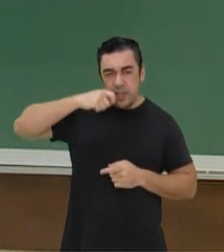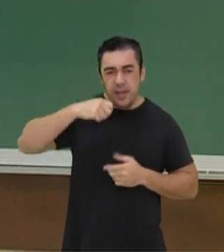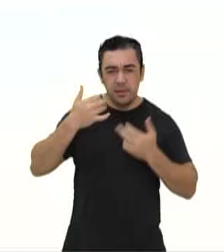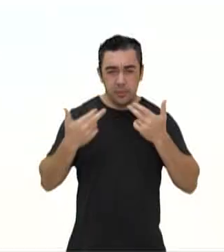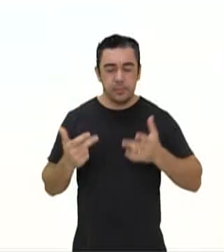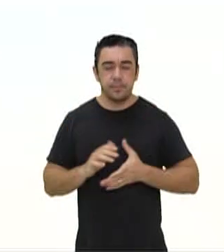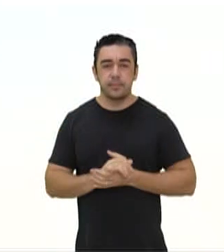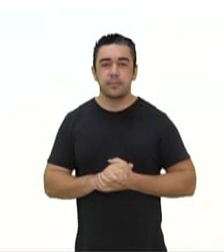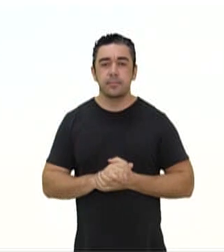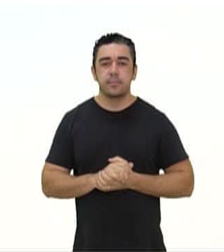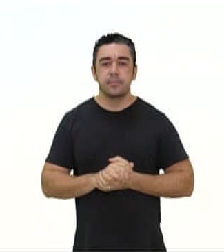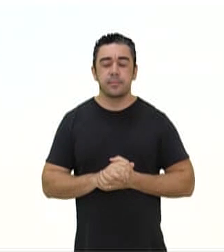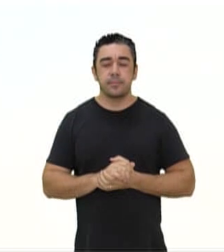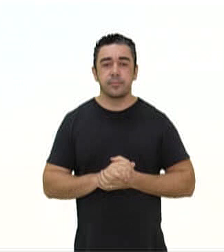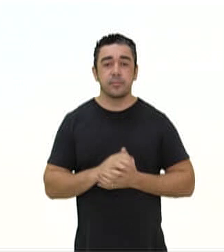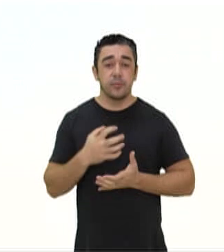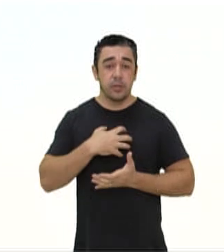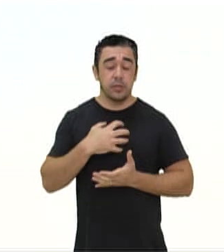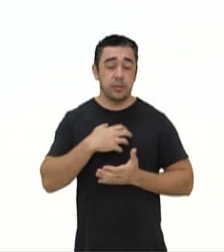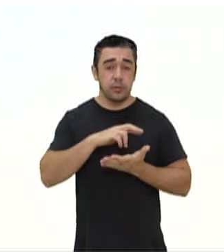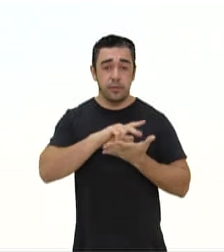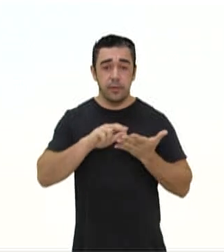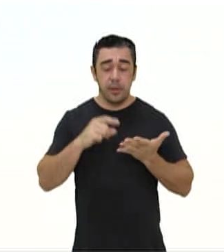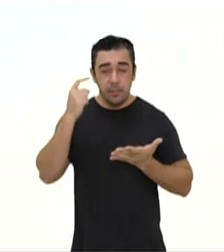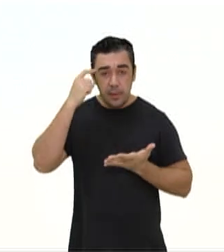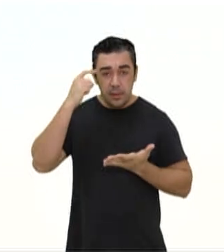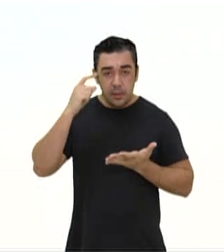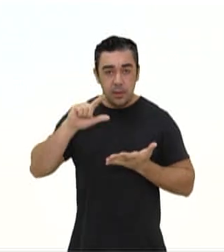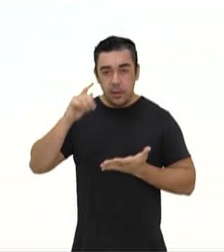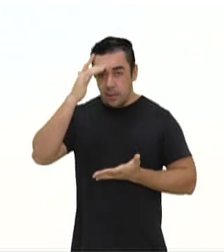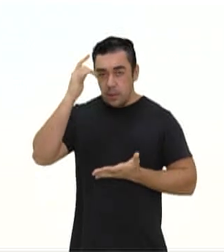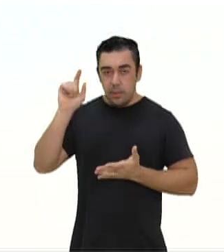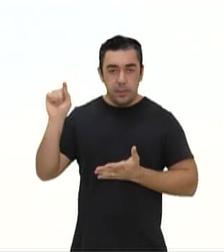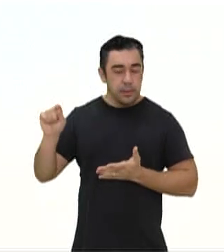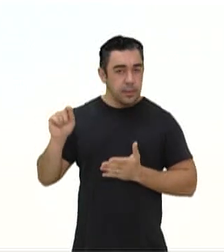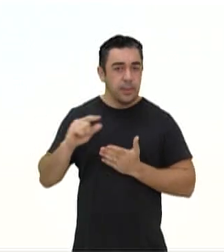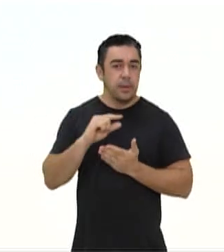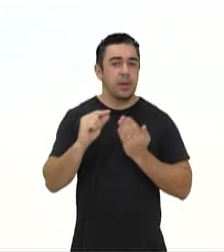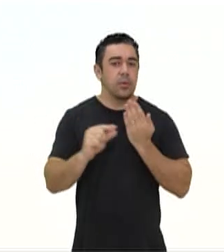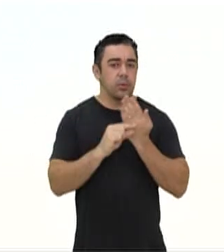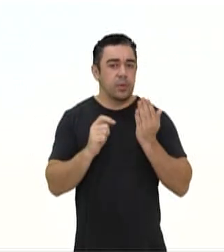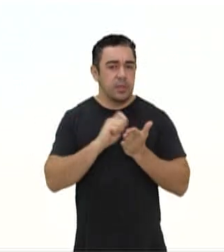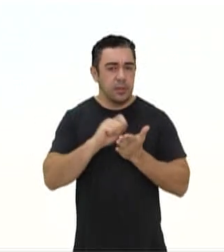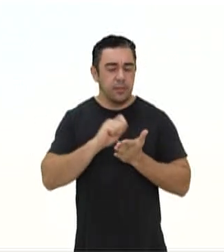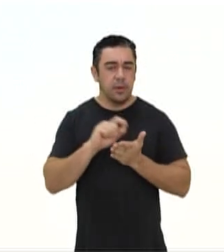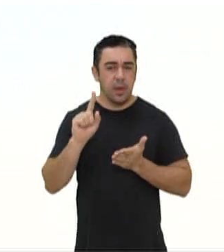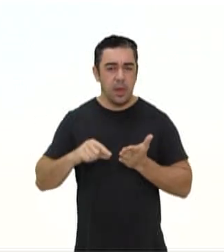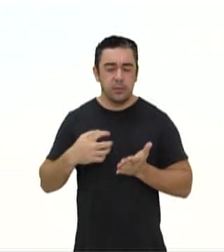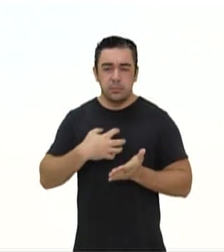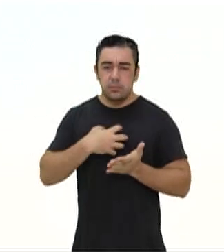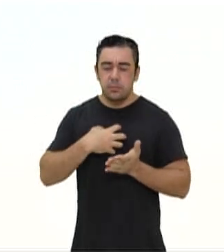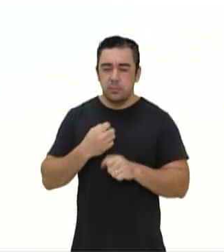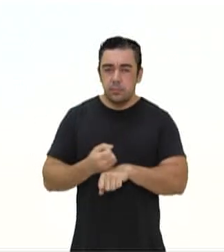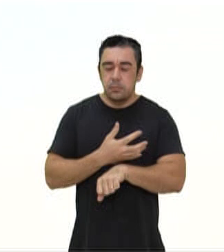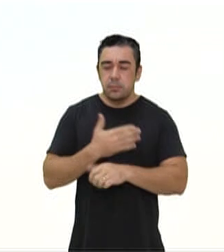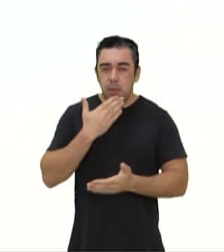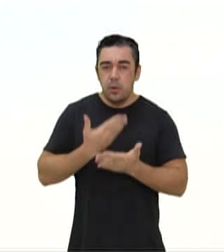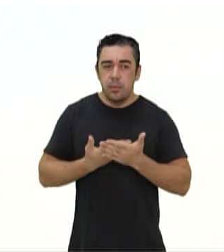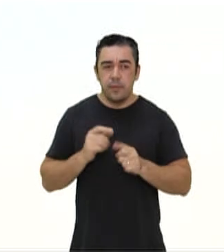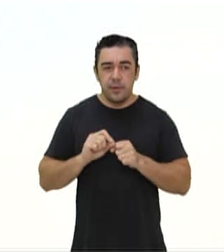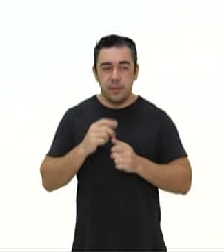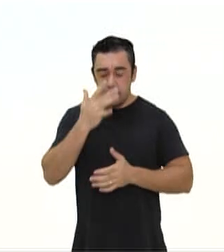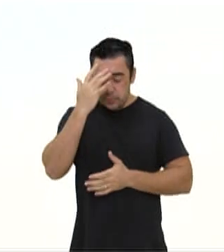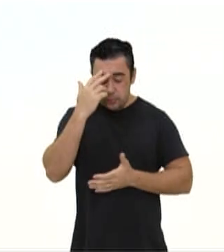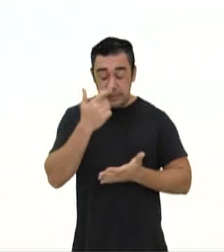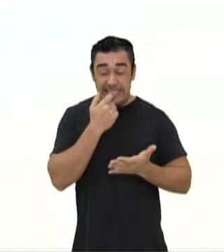né? Formas diferentes de pensamento das pessoas que escrevem a fim de comover, surpreender, fazer o